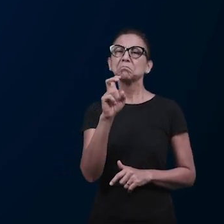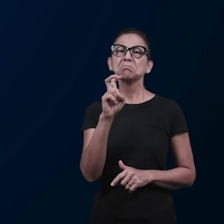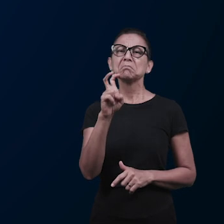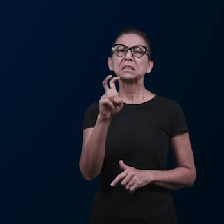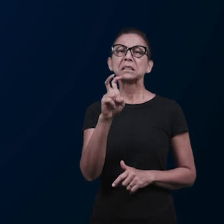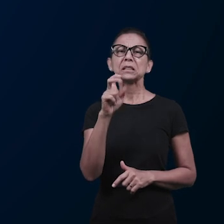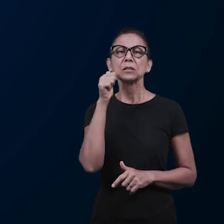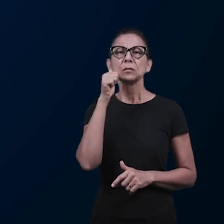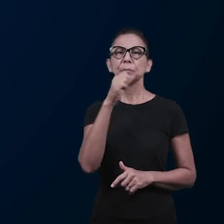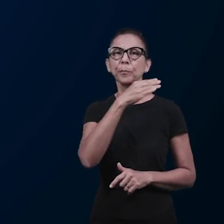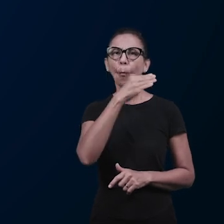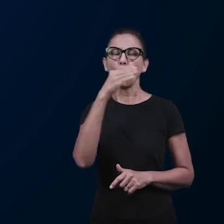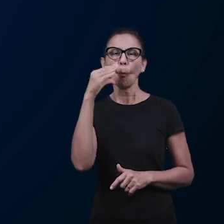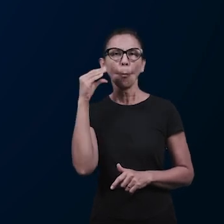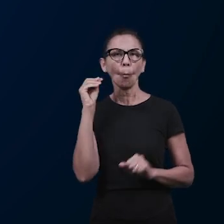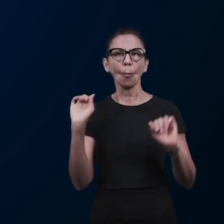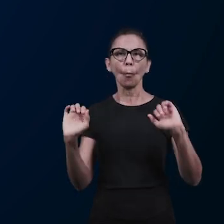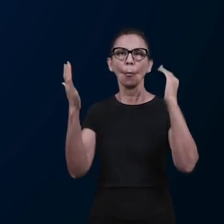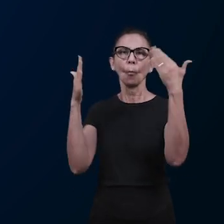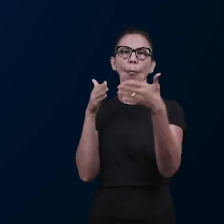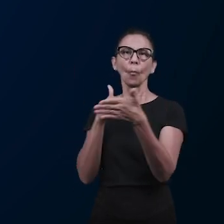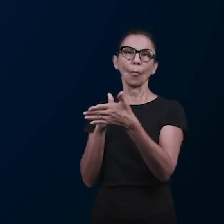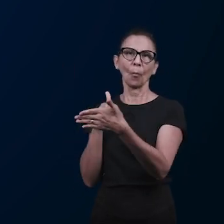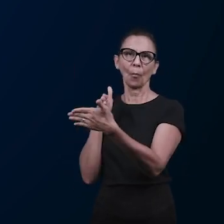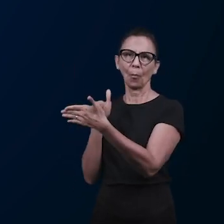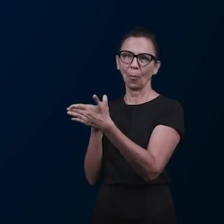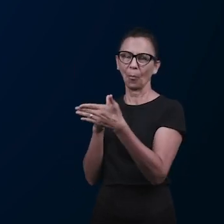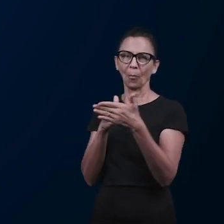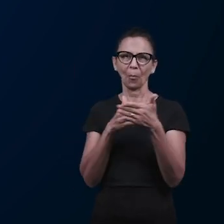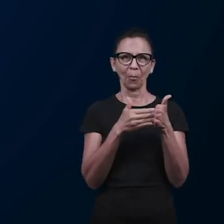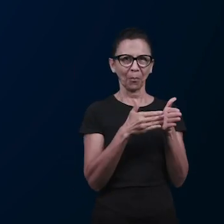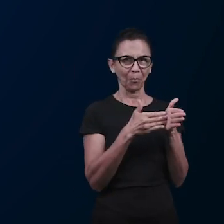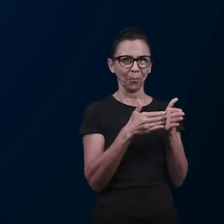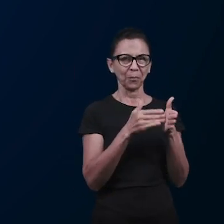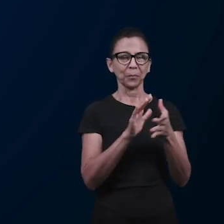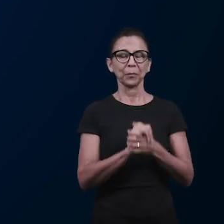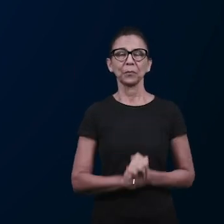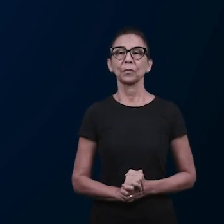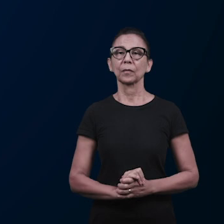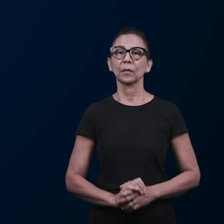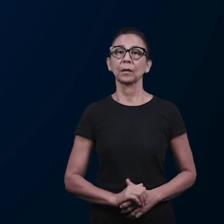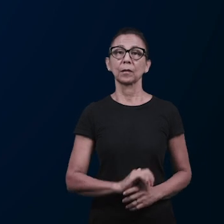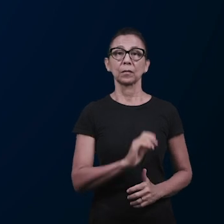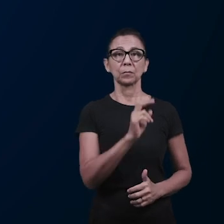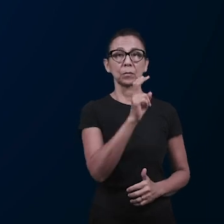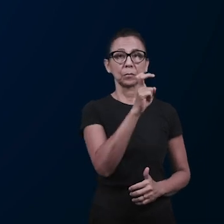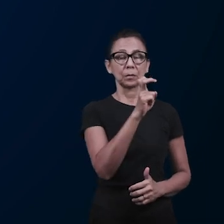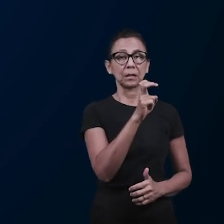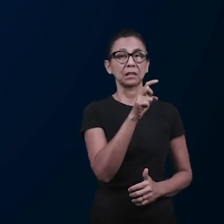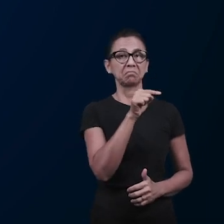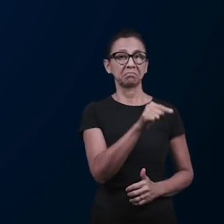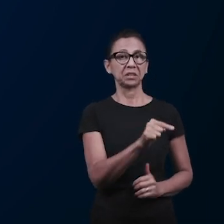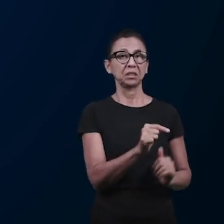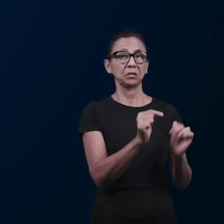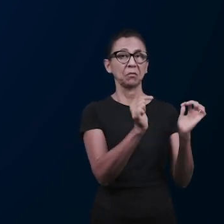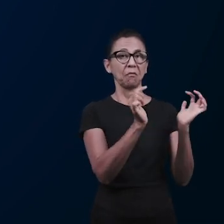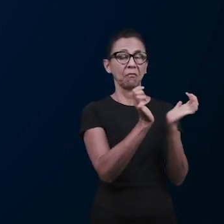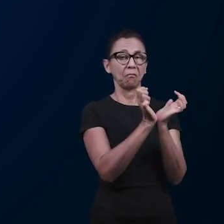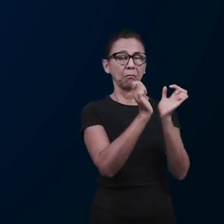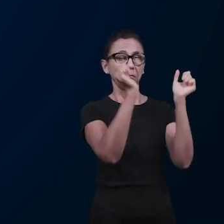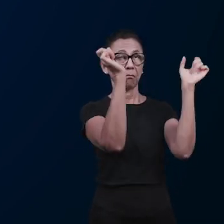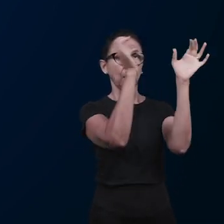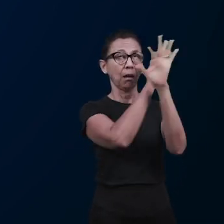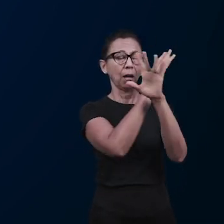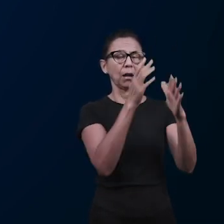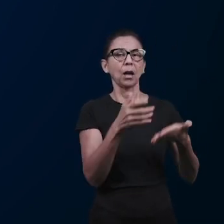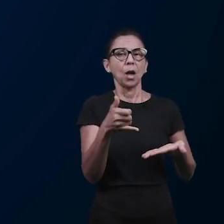não entraram na festa? A resposta é: porque 5 delas não tinham óleo reserva, e sem